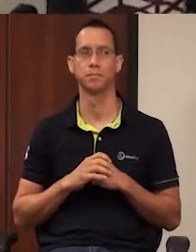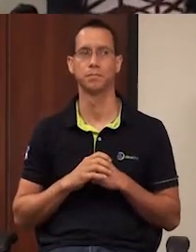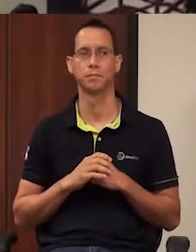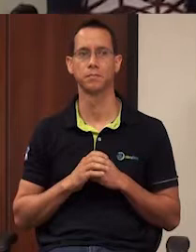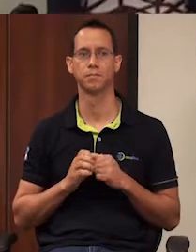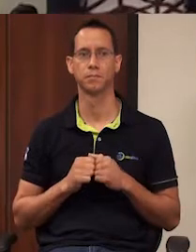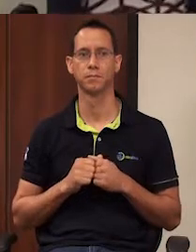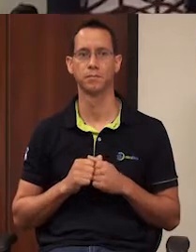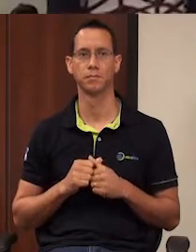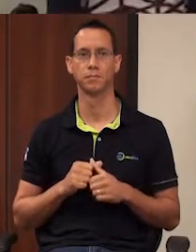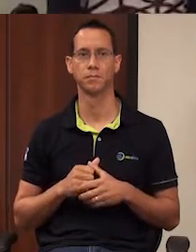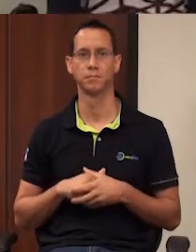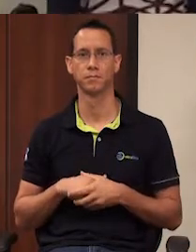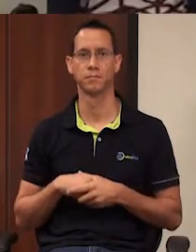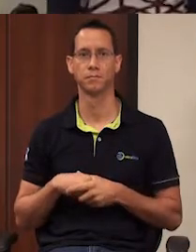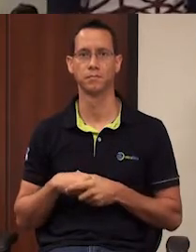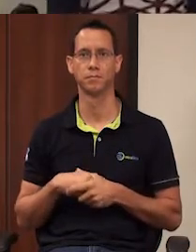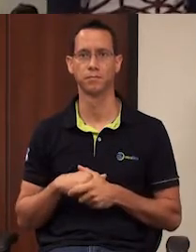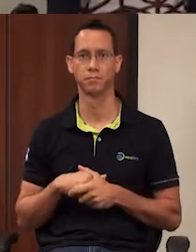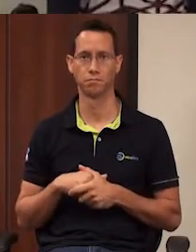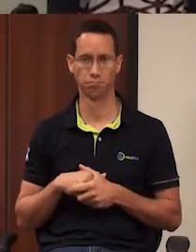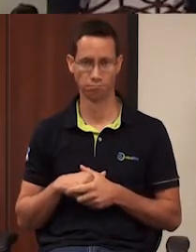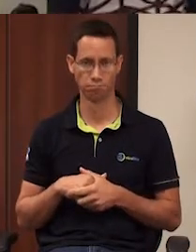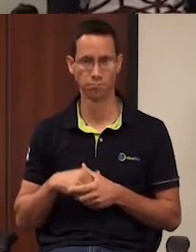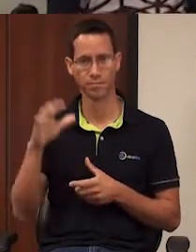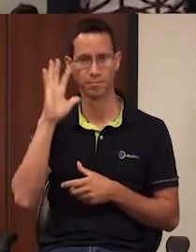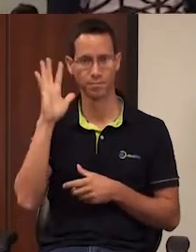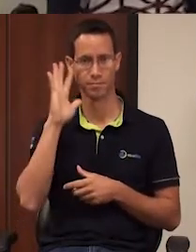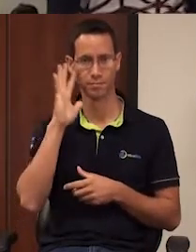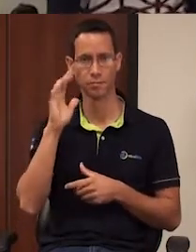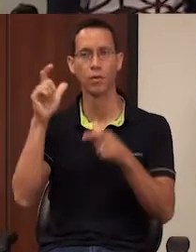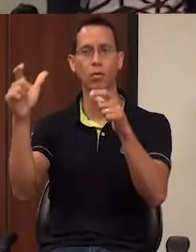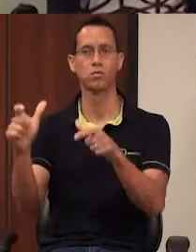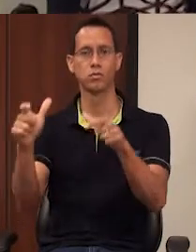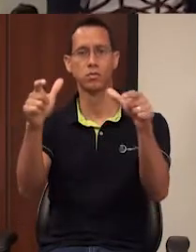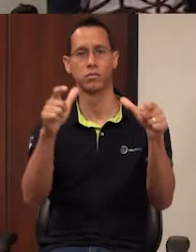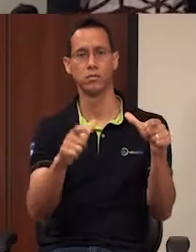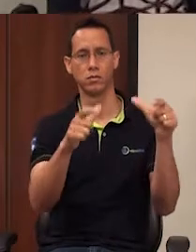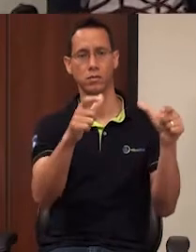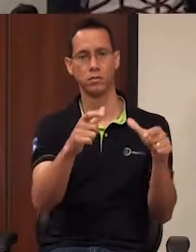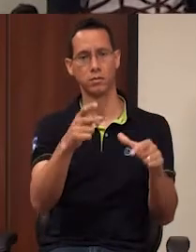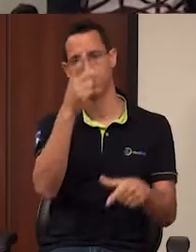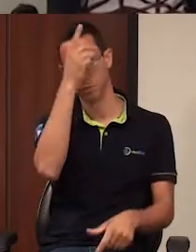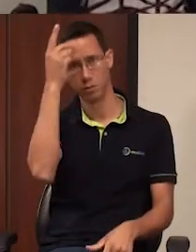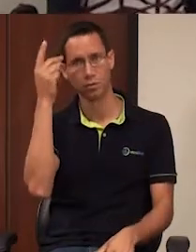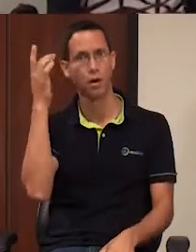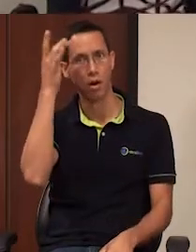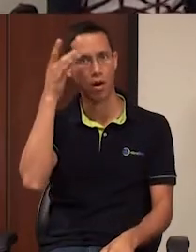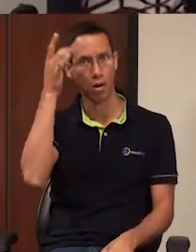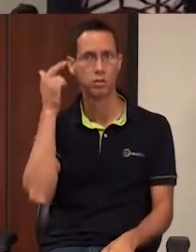Eu não é porque eu vou além, né? Então, gente, é isso. Então, eles estão aonde? Onde as pessoas acham que vão